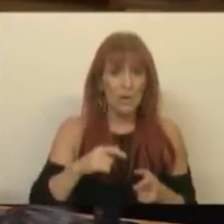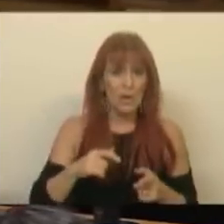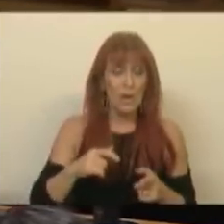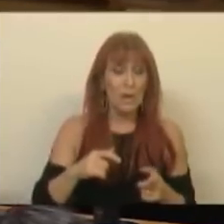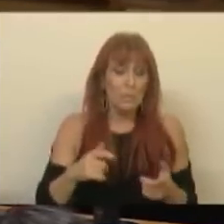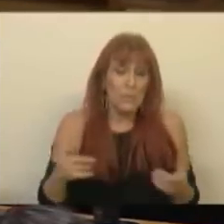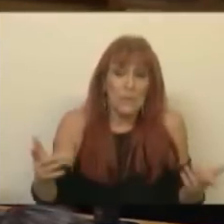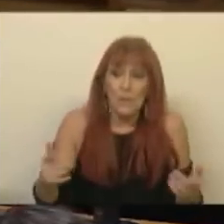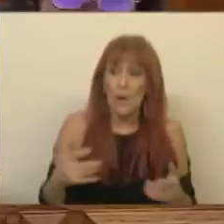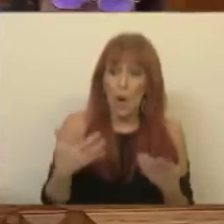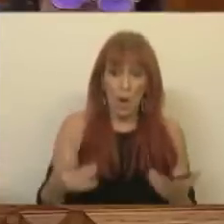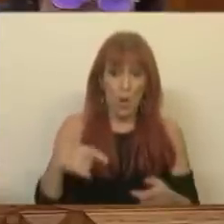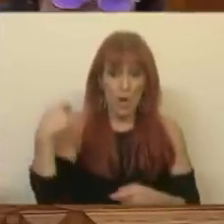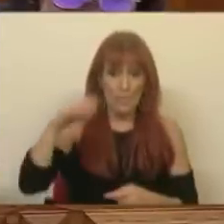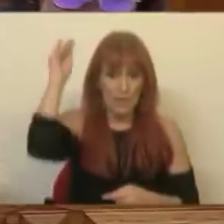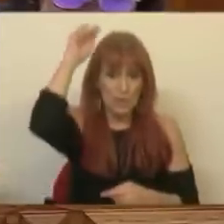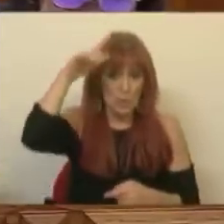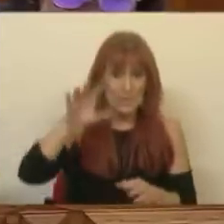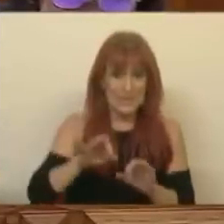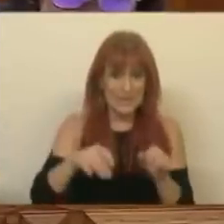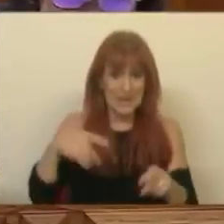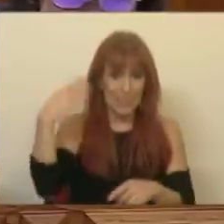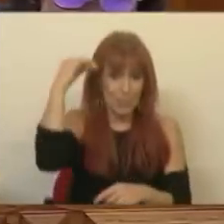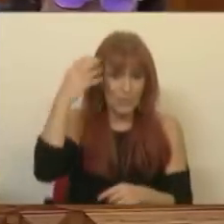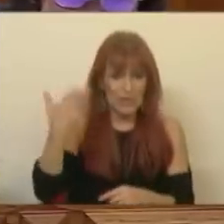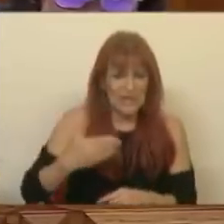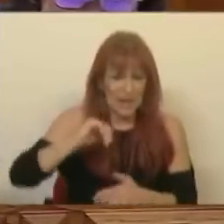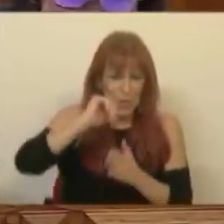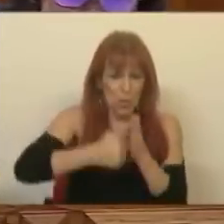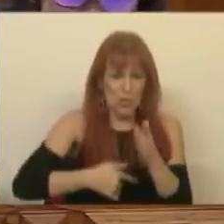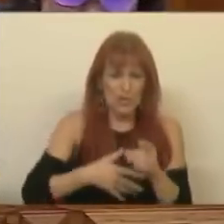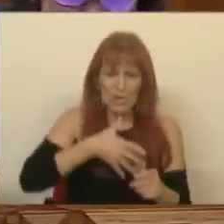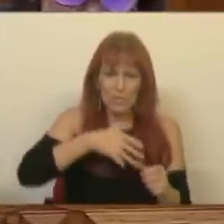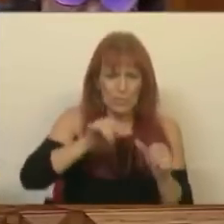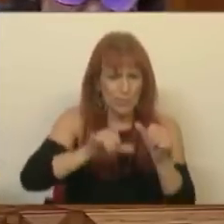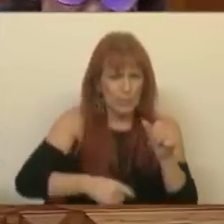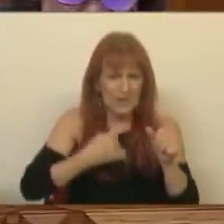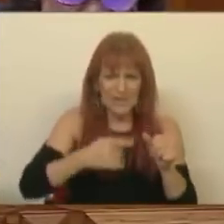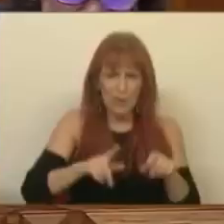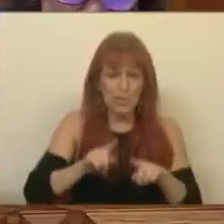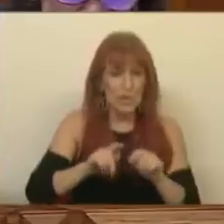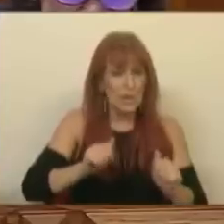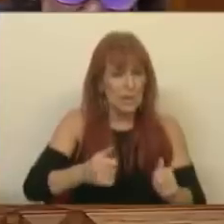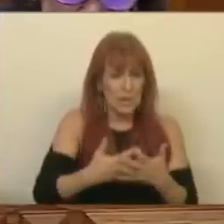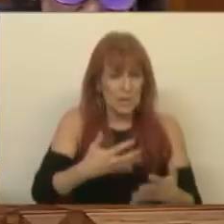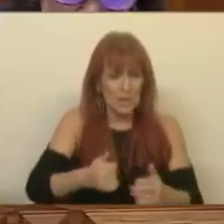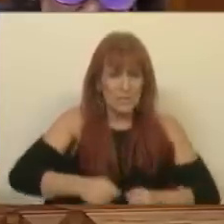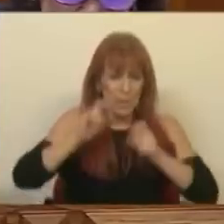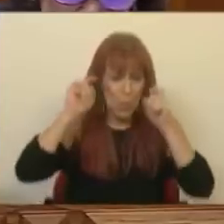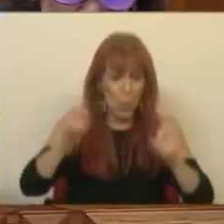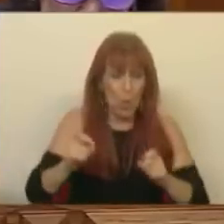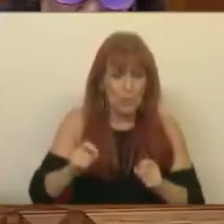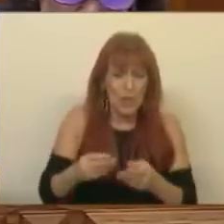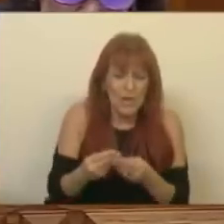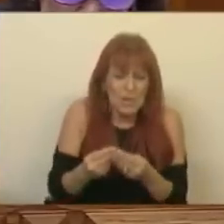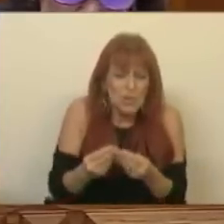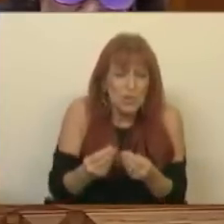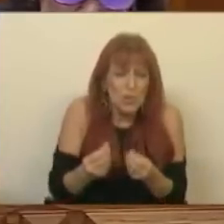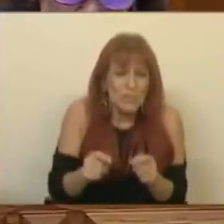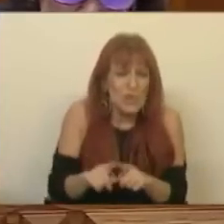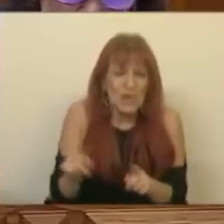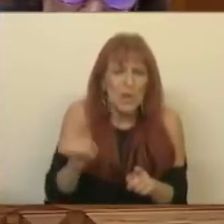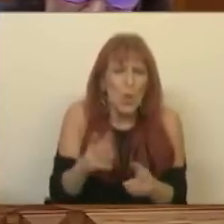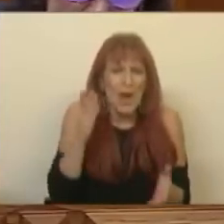enfim o atual presidente da república enquanto Professor direito constitucional no comentário que fez sublinha bem que esse controle é um control substancial